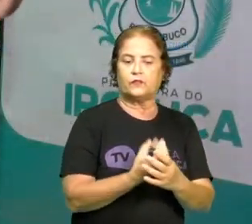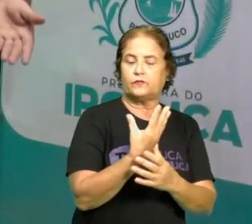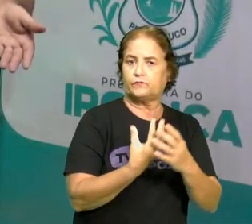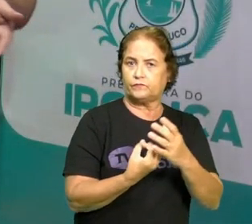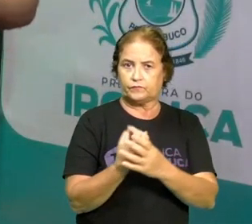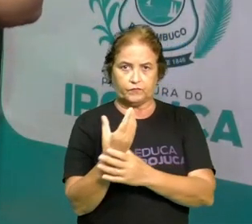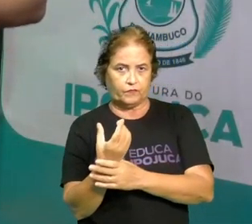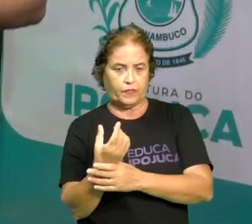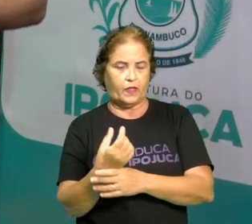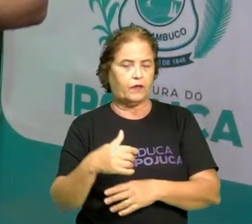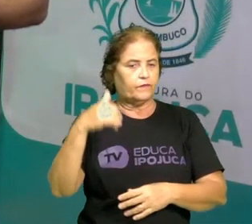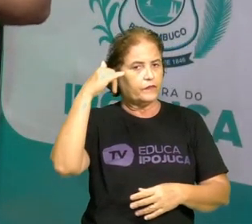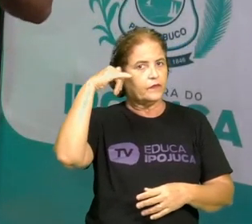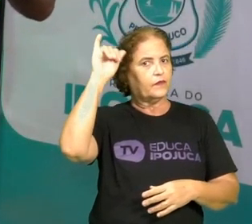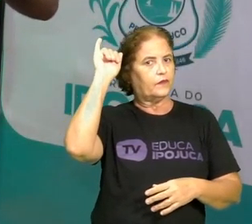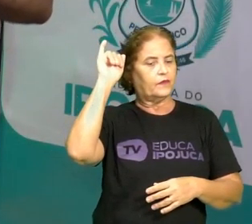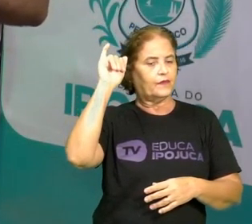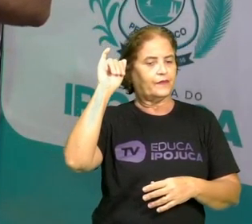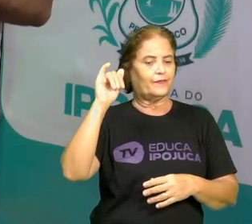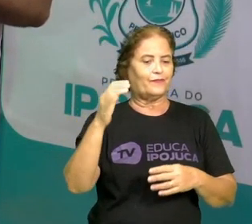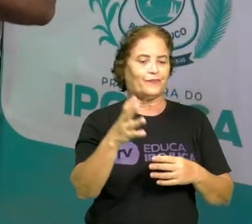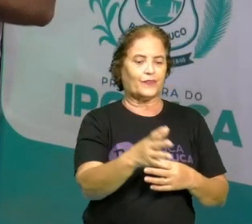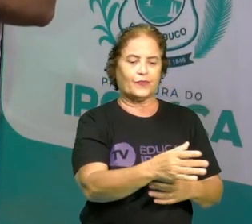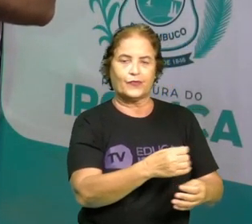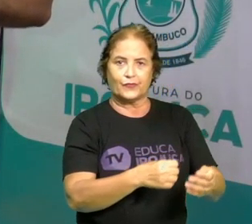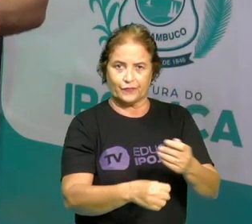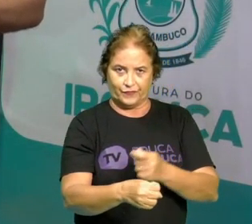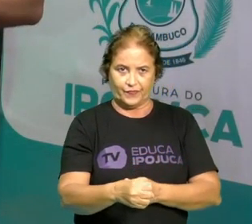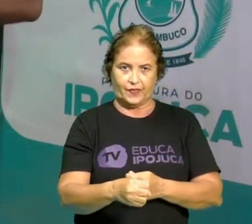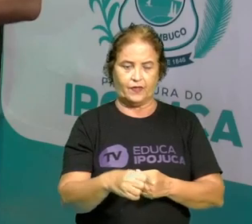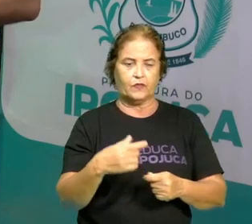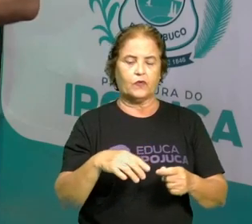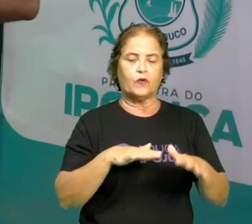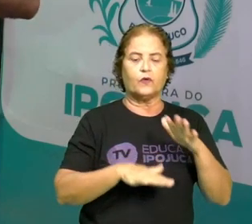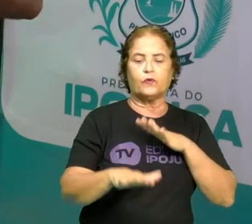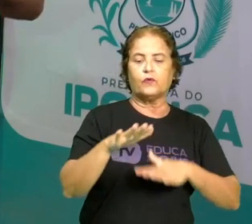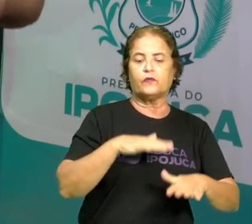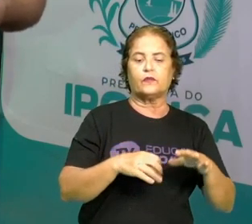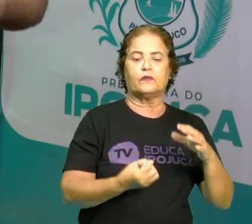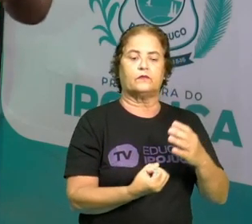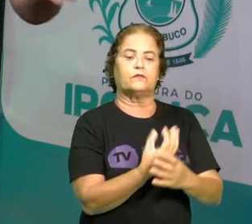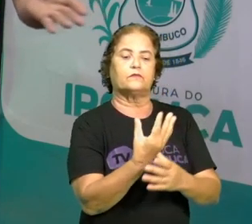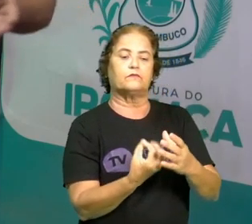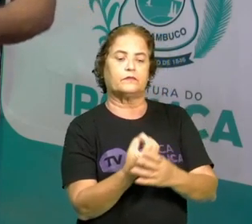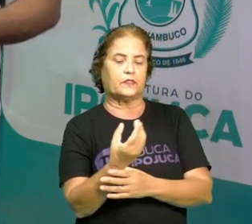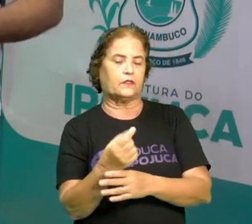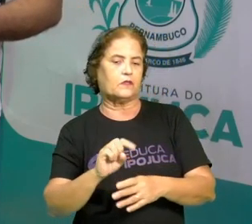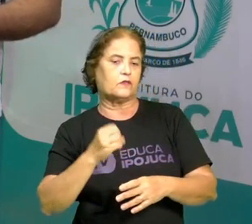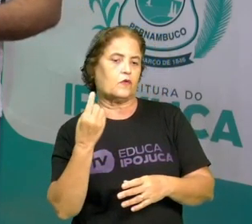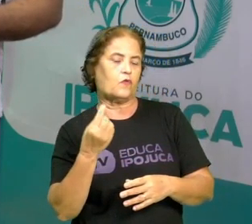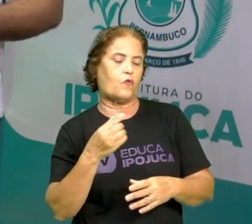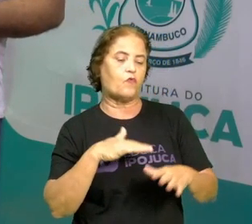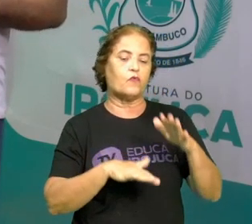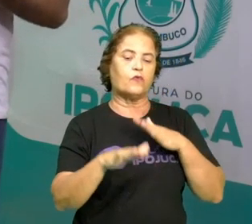seja plantando, colhendo e cultivando, né, a parte da plantação ou criando